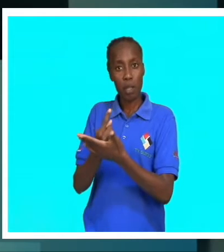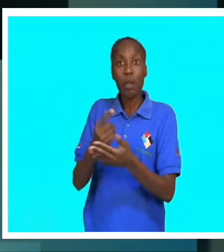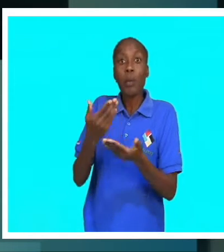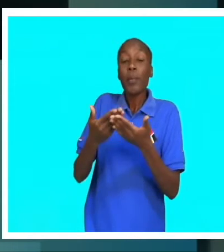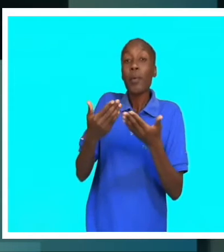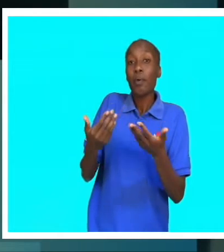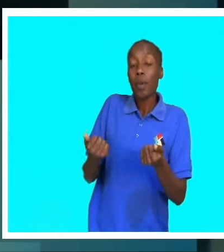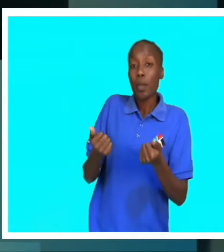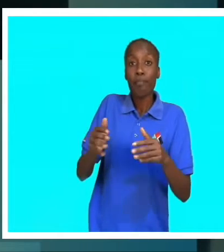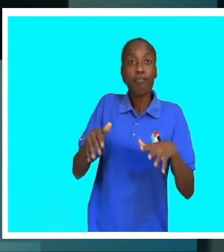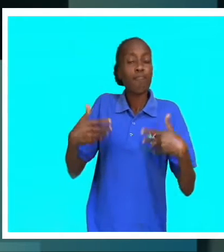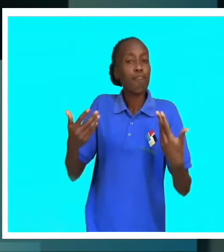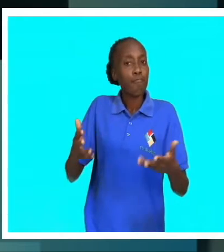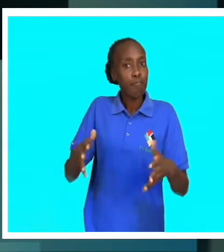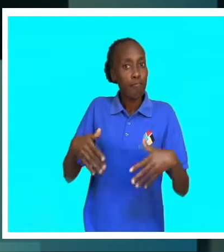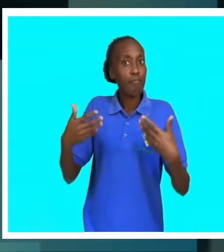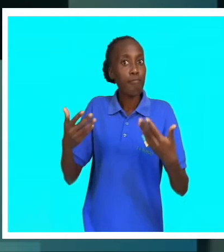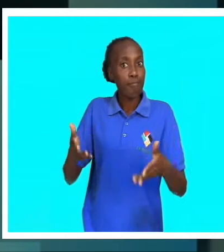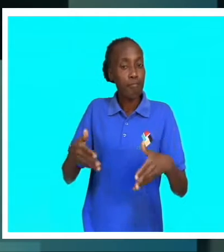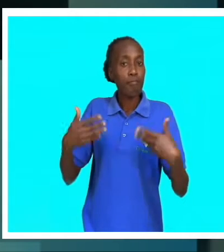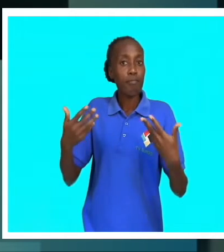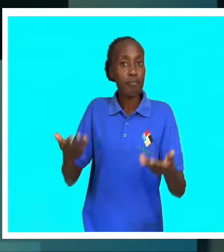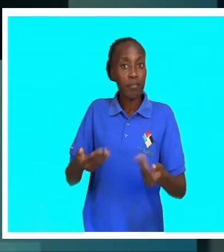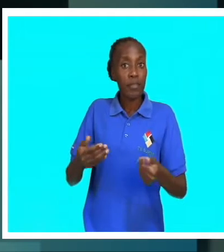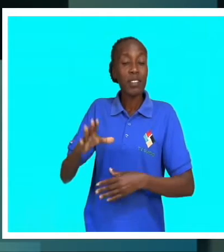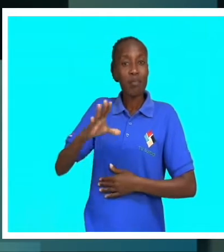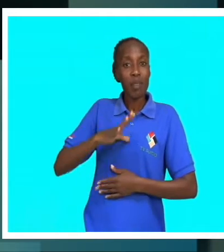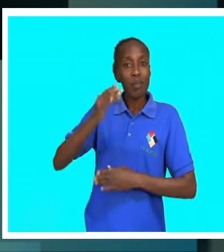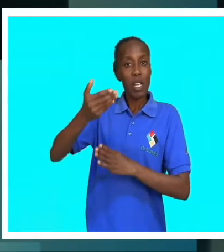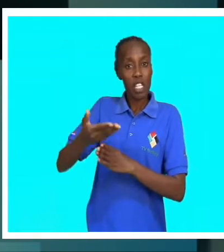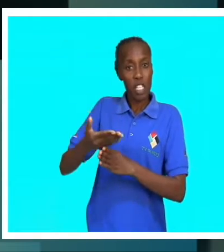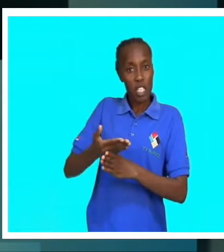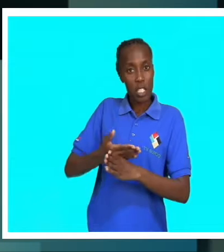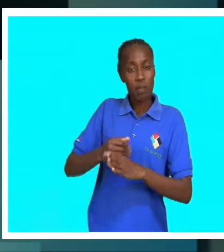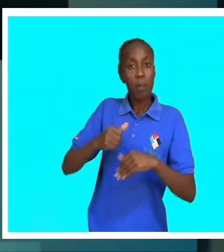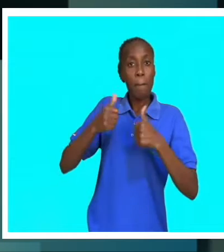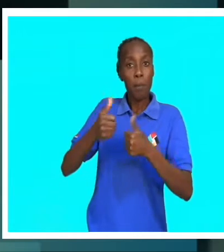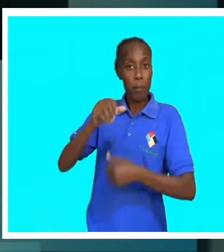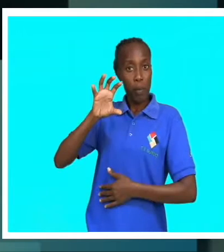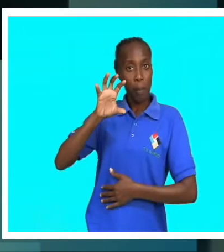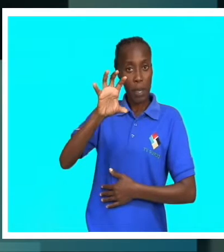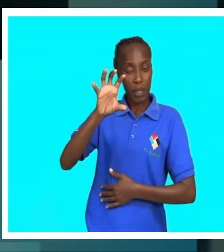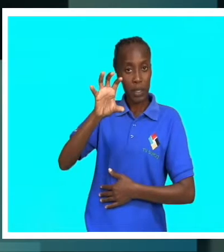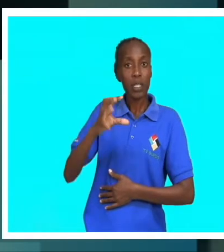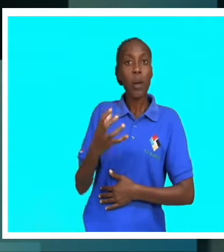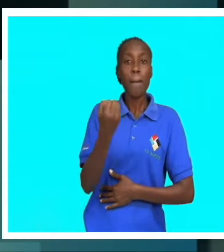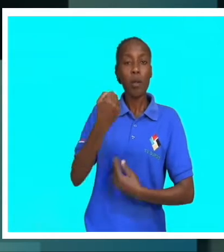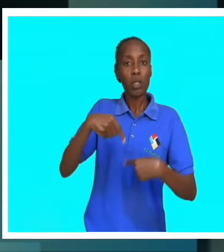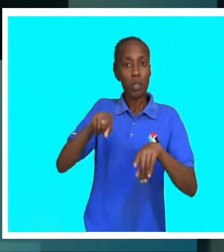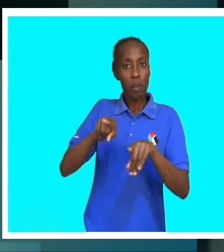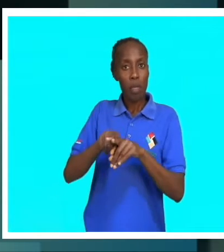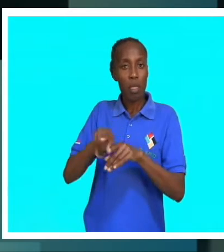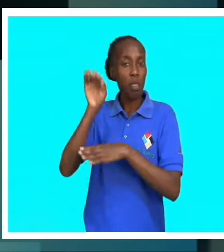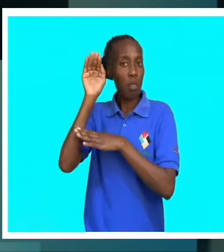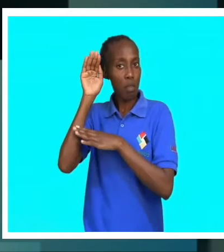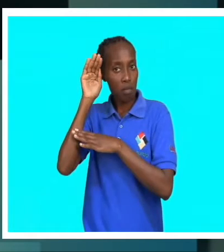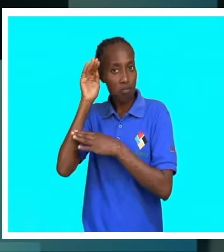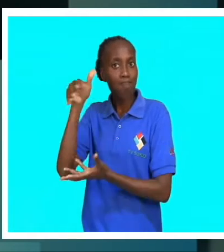porque, para além de levarmos as boas práticas que o país tem, também vai poder